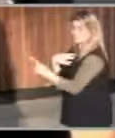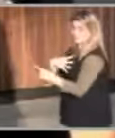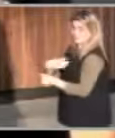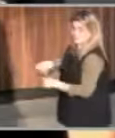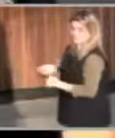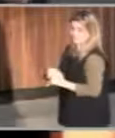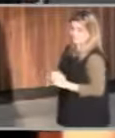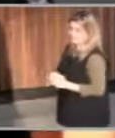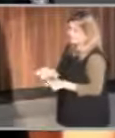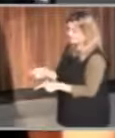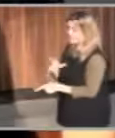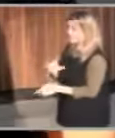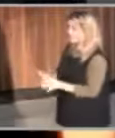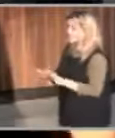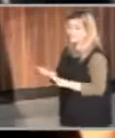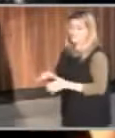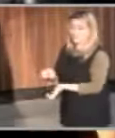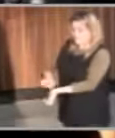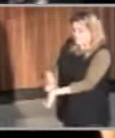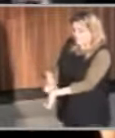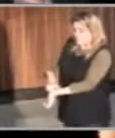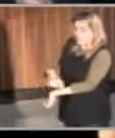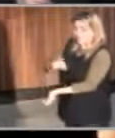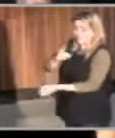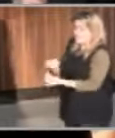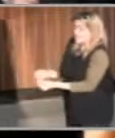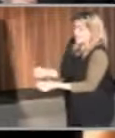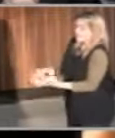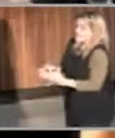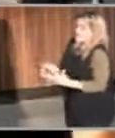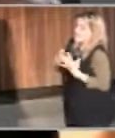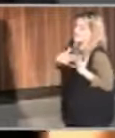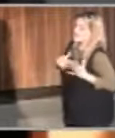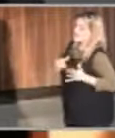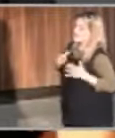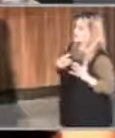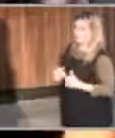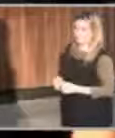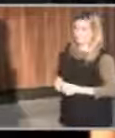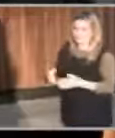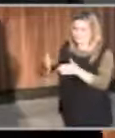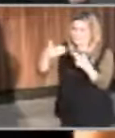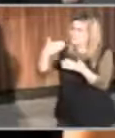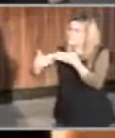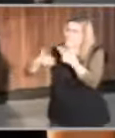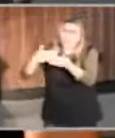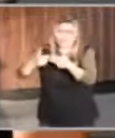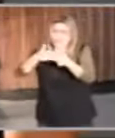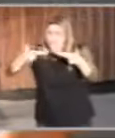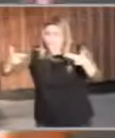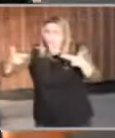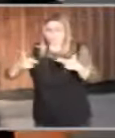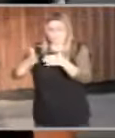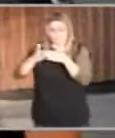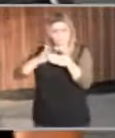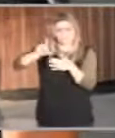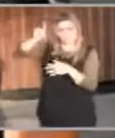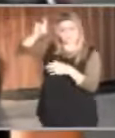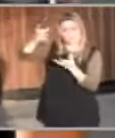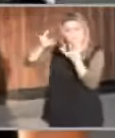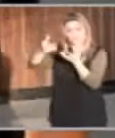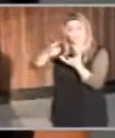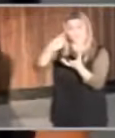ser e você vai pedir algumas coisas específicas você pode pedir qualquer coisa que Deus quer ouvir